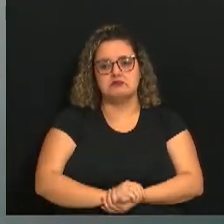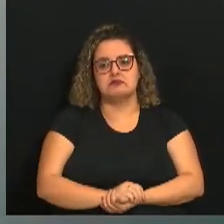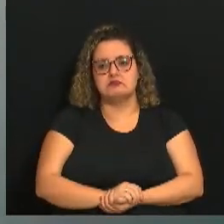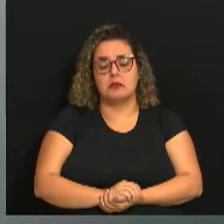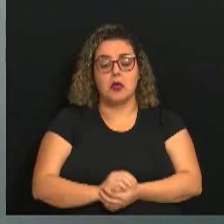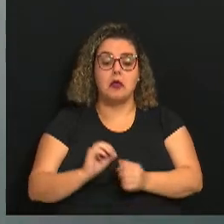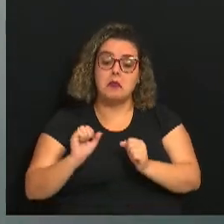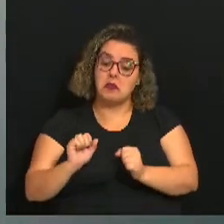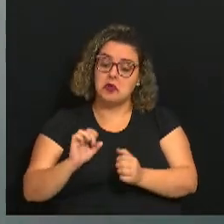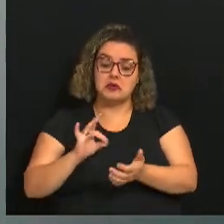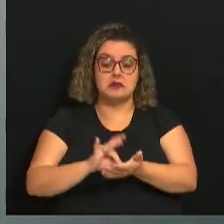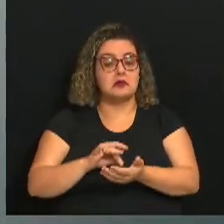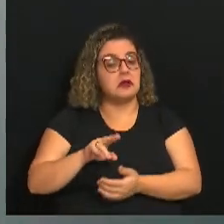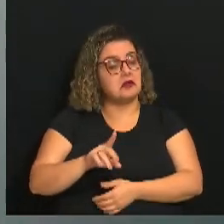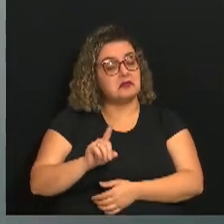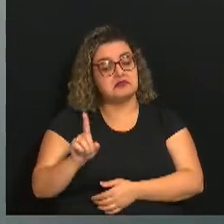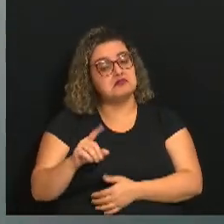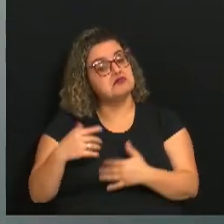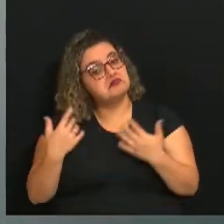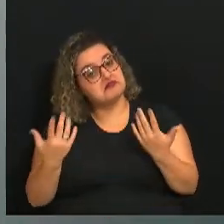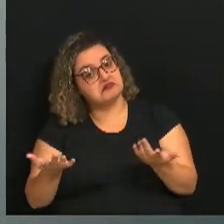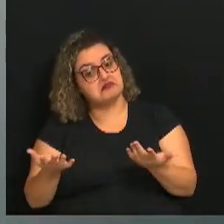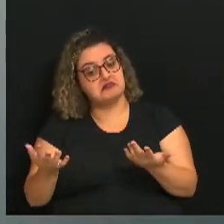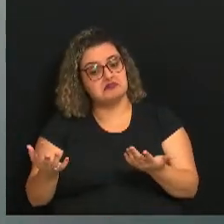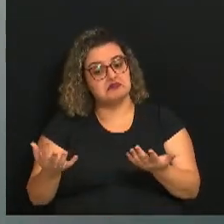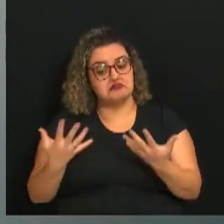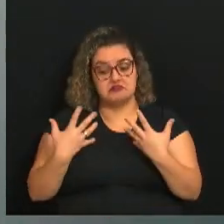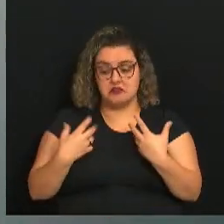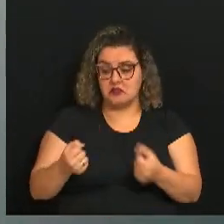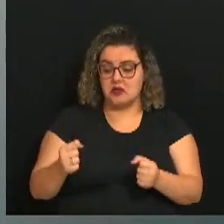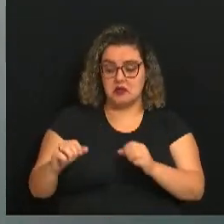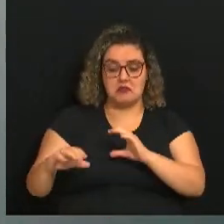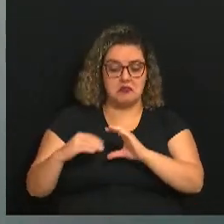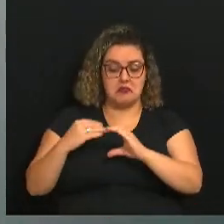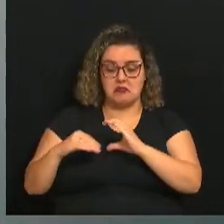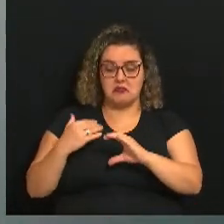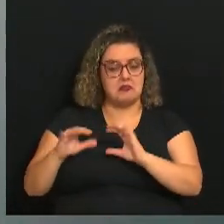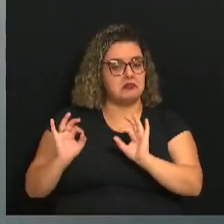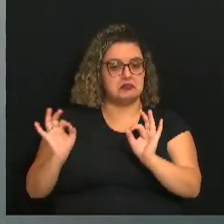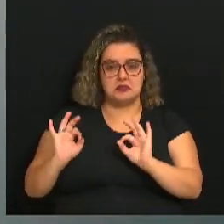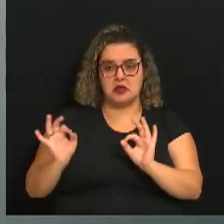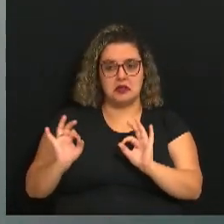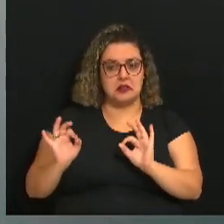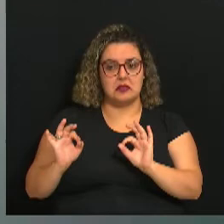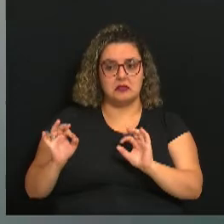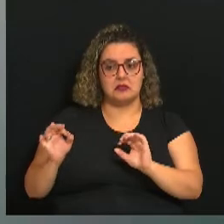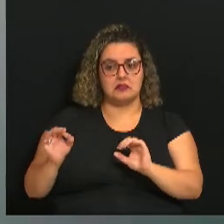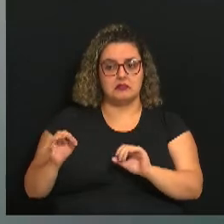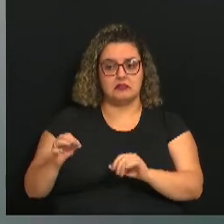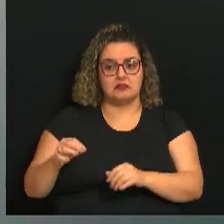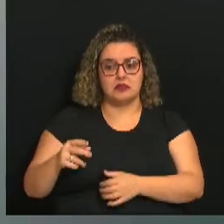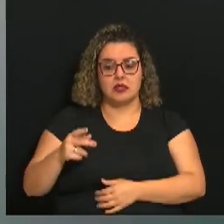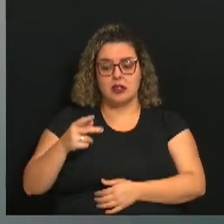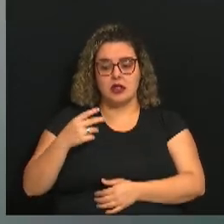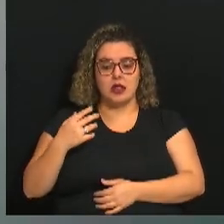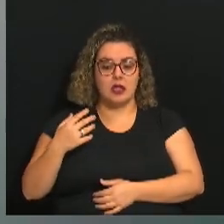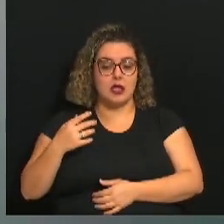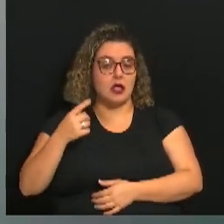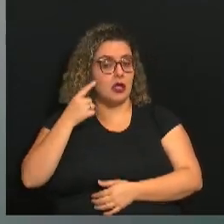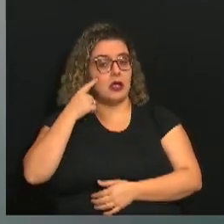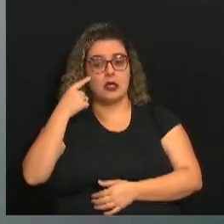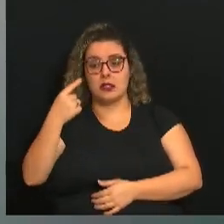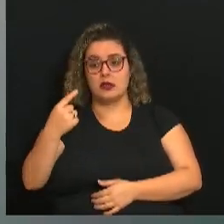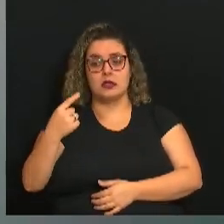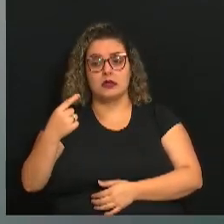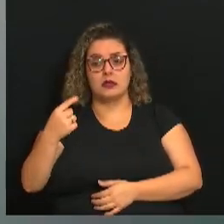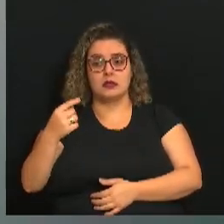verdade, mas nós não recebemos nenhuma comunicação da empresa ou indicativo dizendo que ela pretende sair da cidade ou que